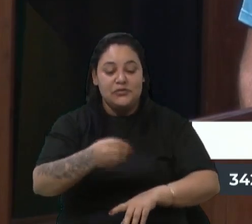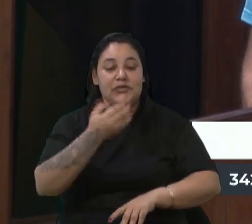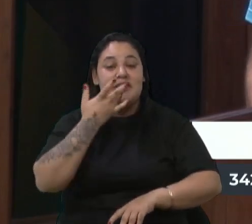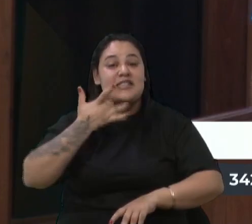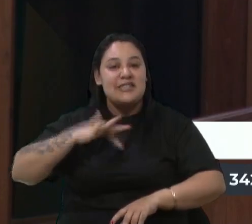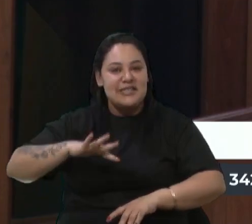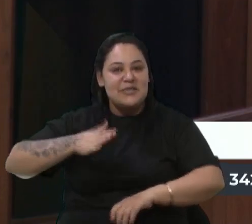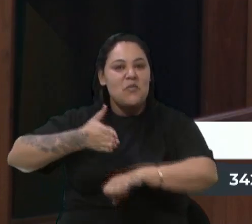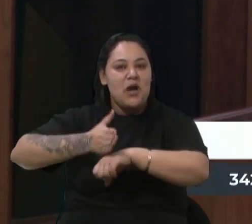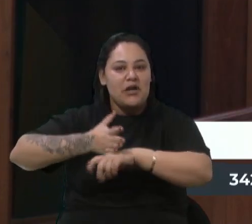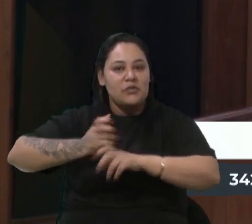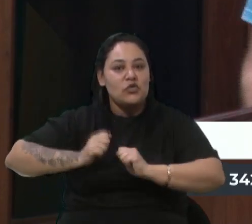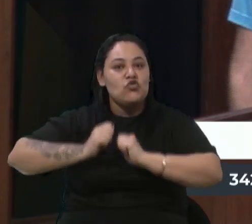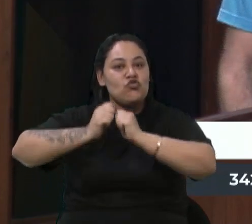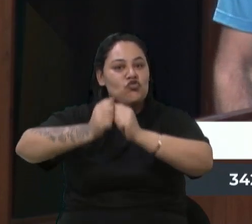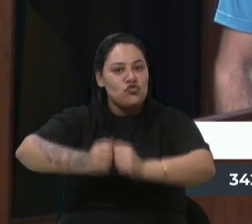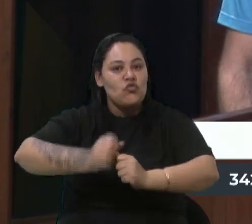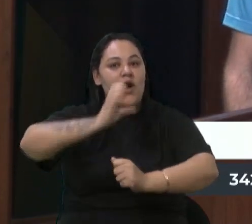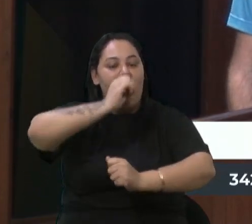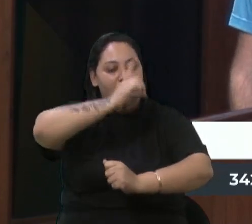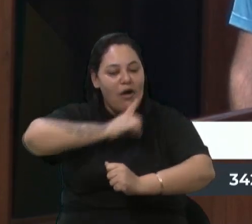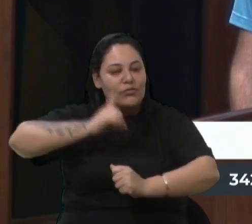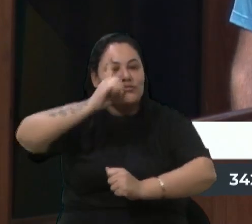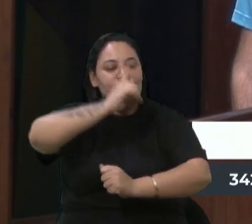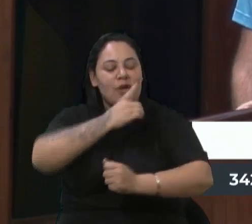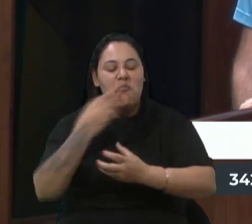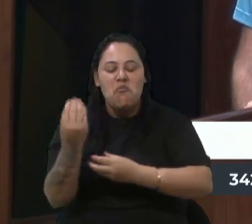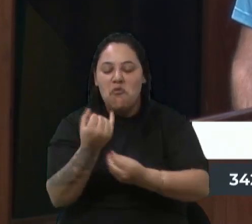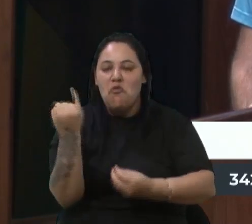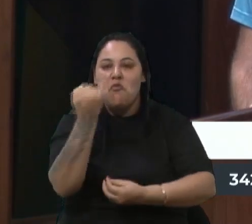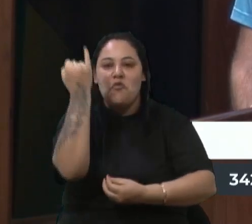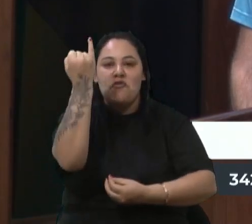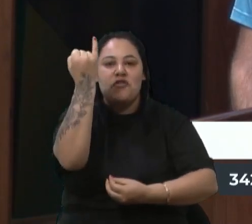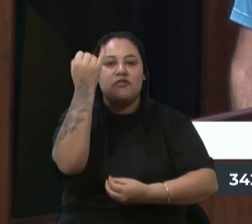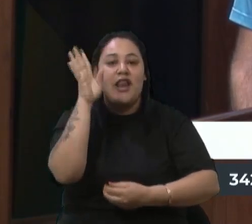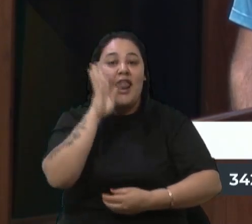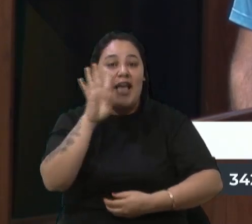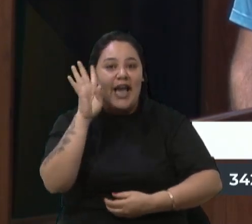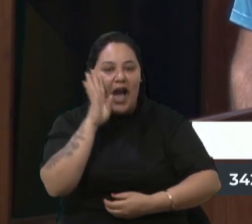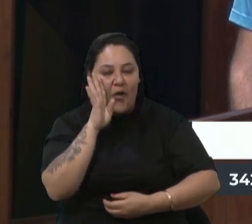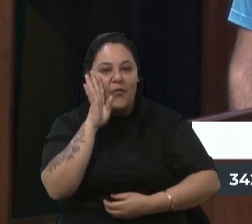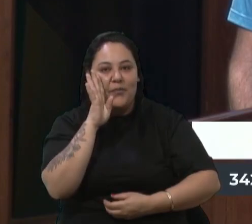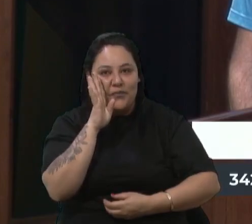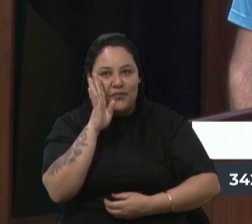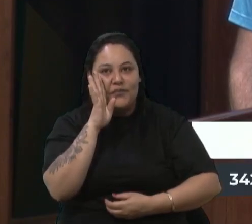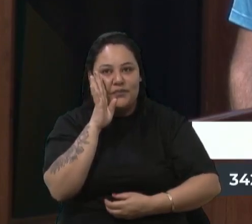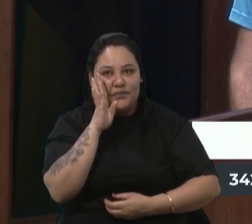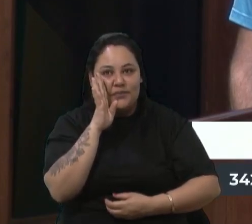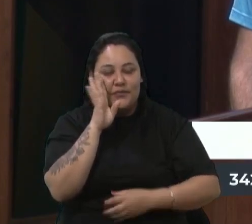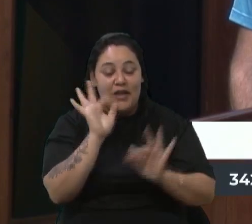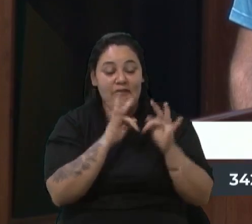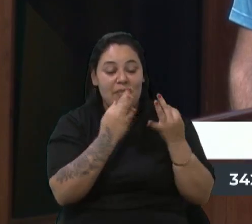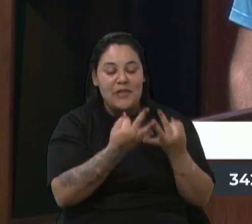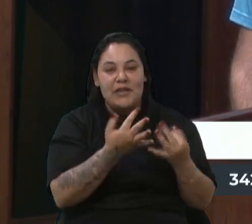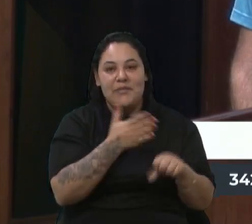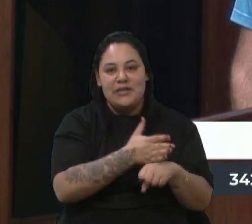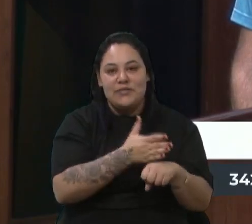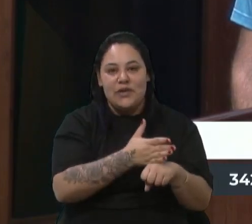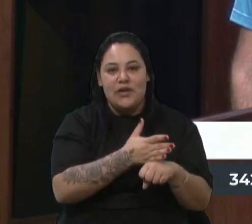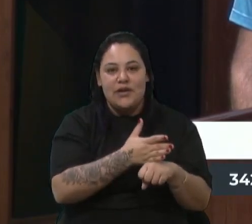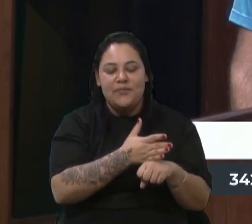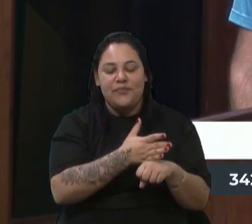isso é muito importante, muito legal, essa vivência que a família participa. E é muito bacana